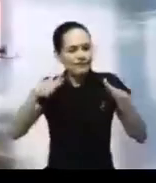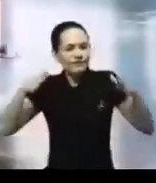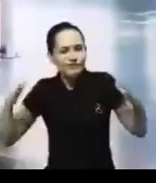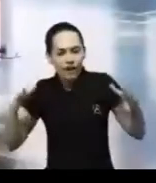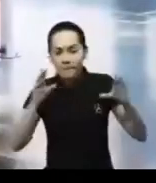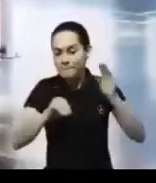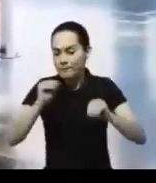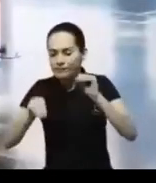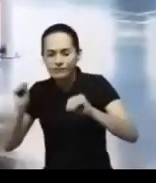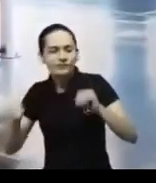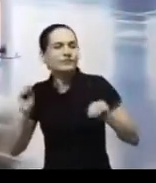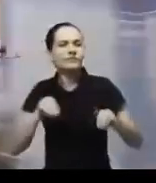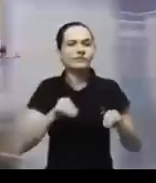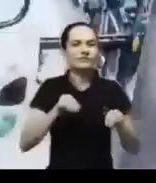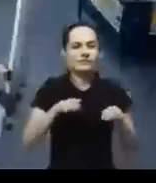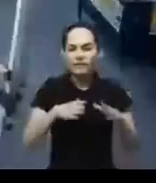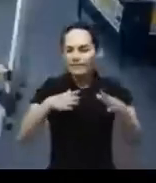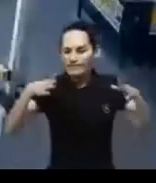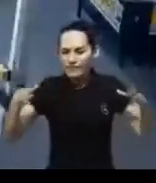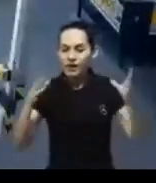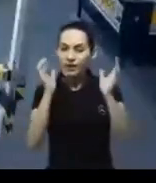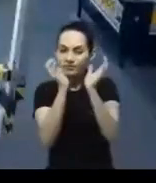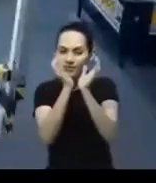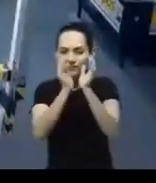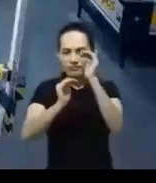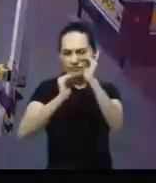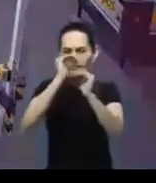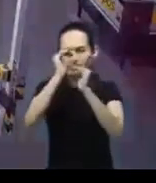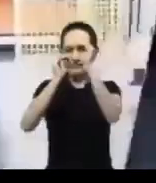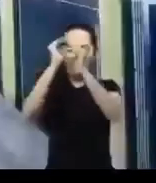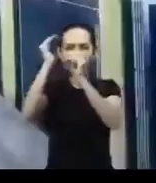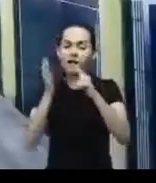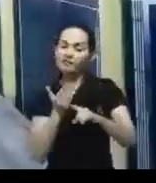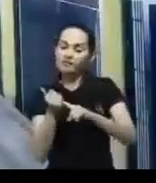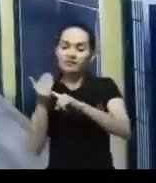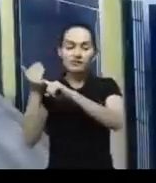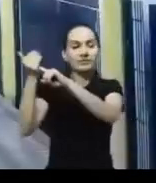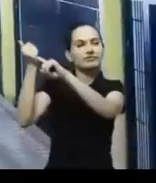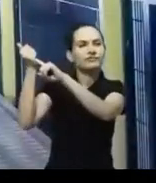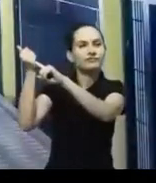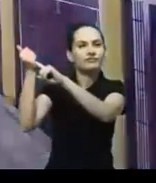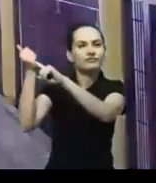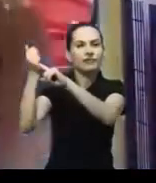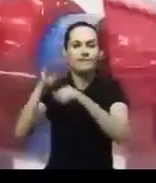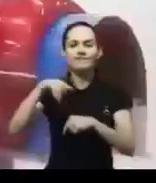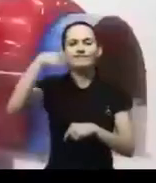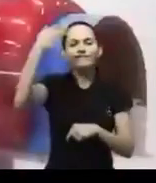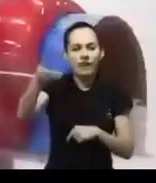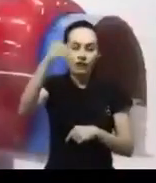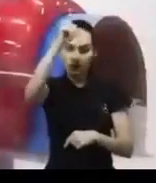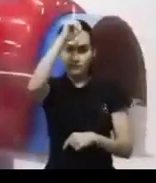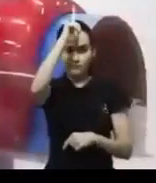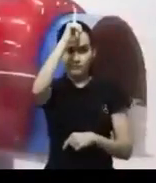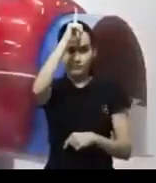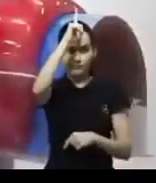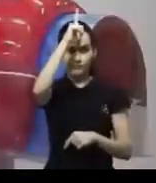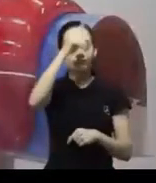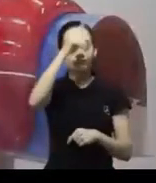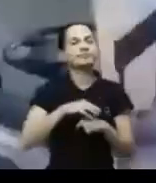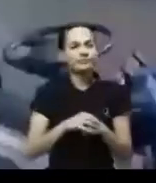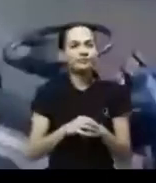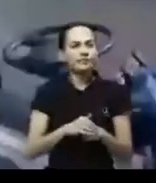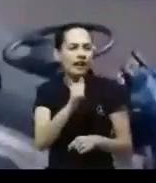unidade produtiva e o maior centro de desenvolvimento tecnológico fora da Alemanha.